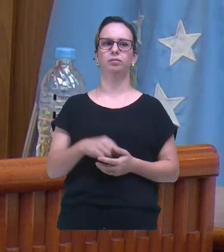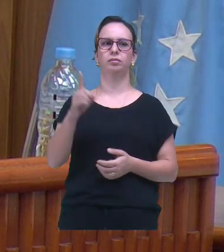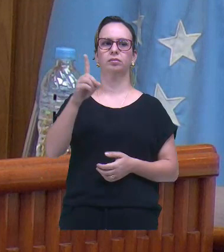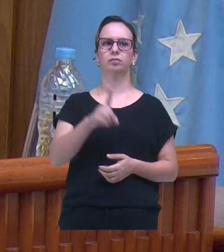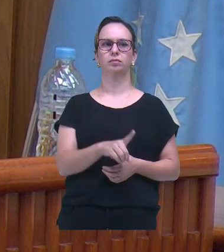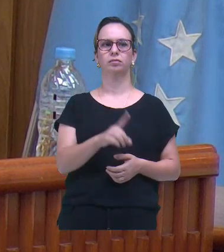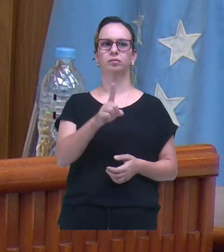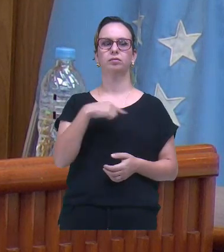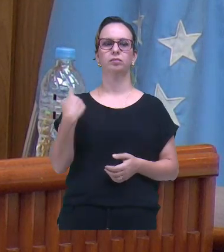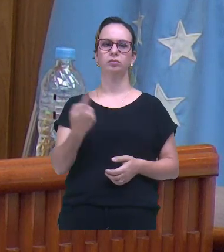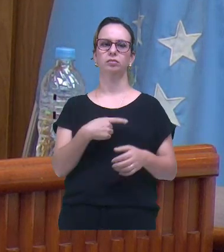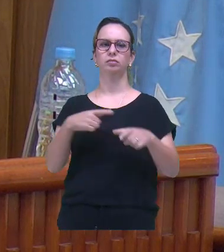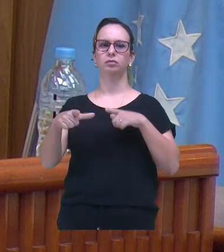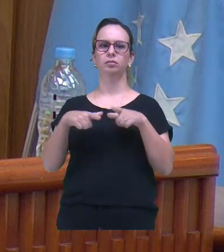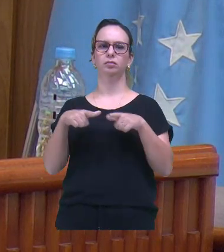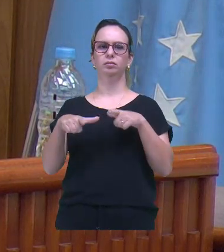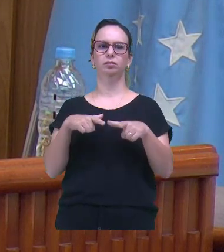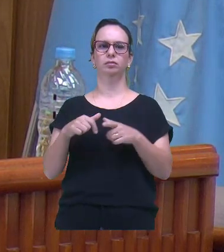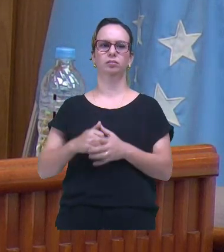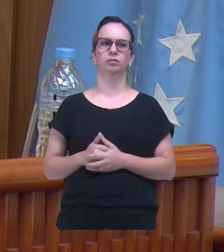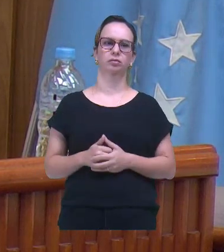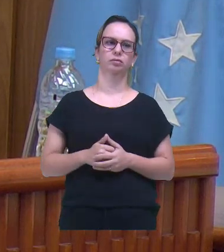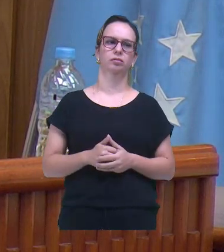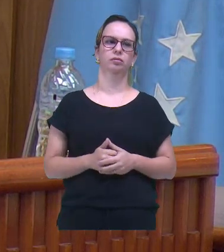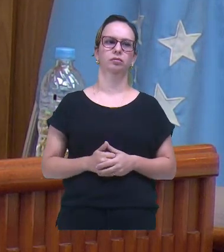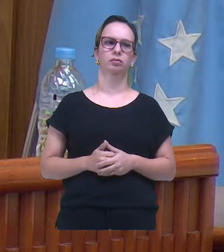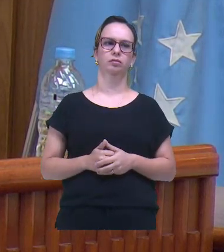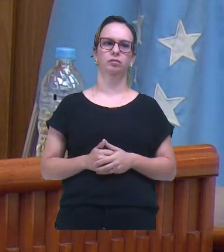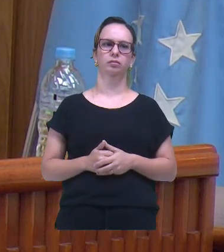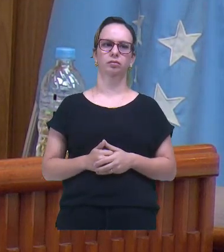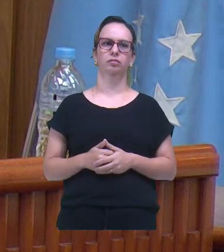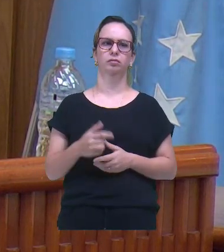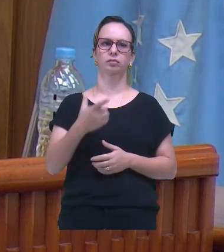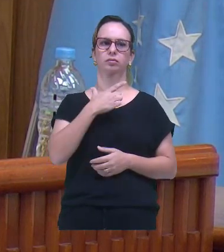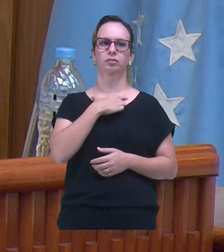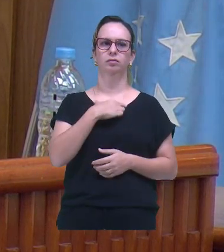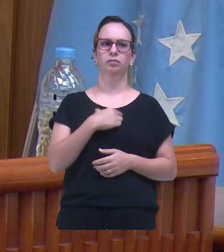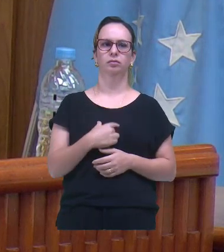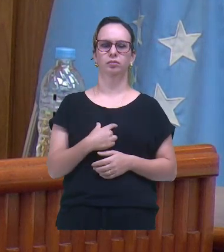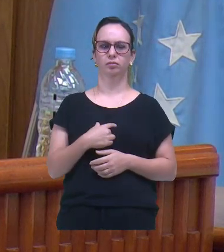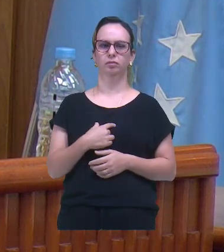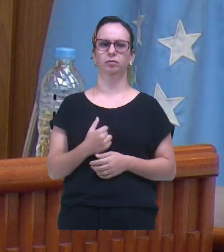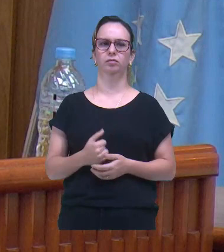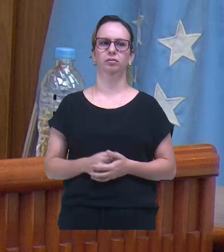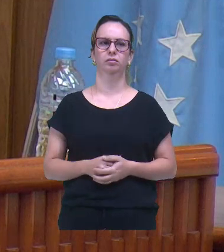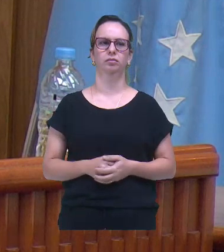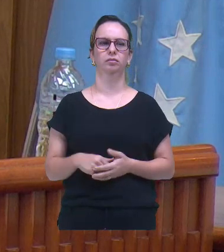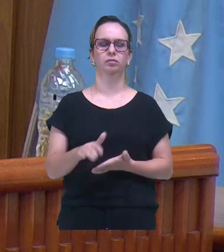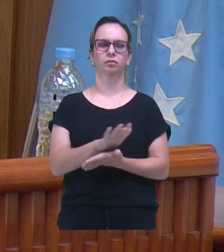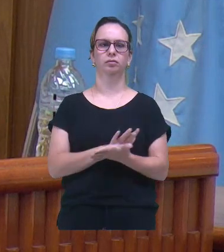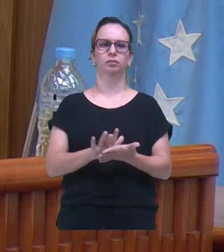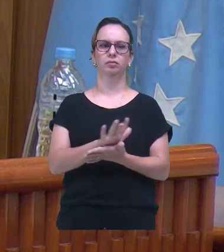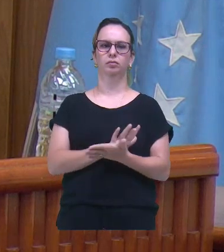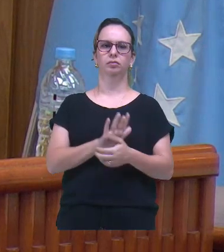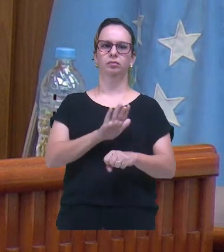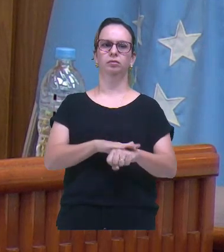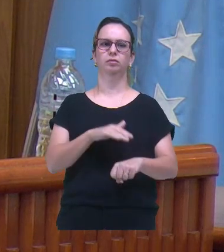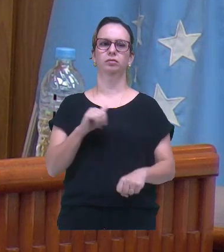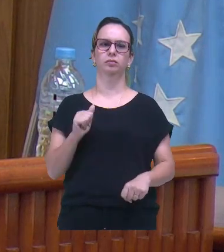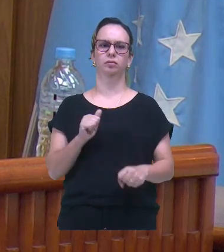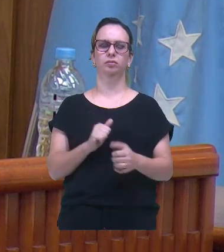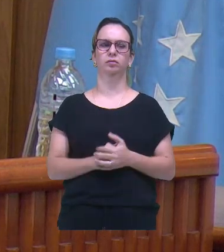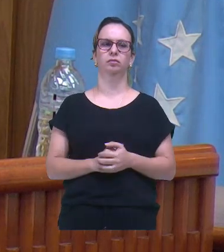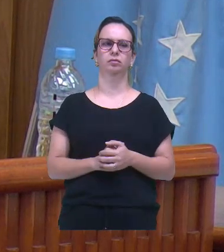trabalho. Então, essa medalha, ela é nada mais do que fruto